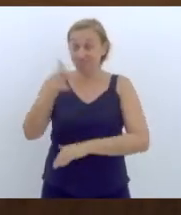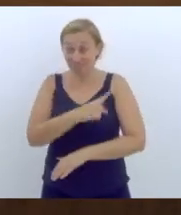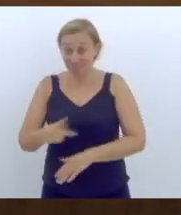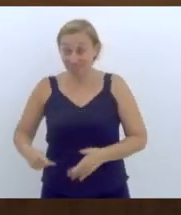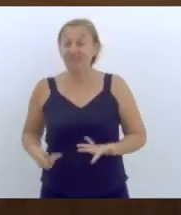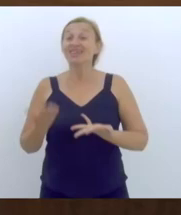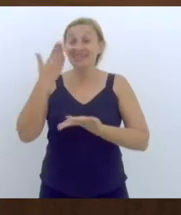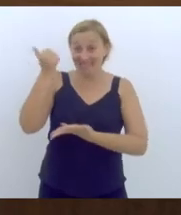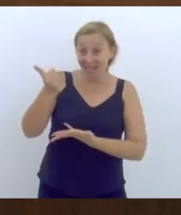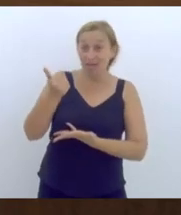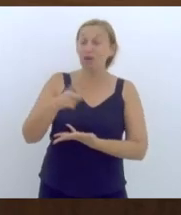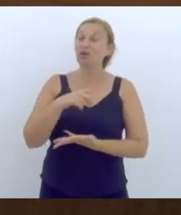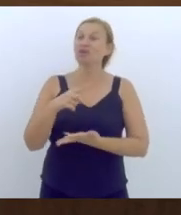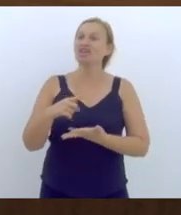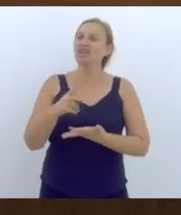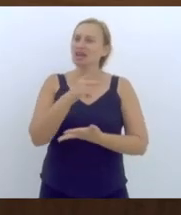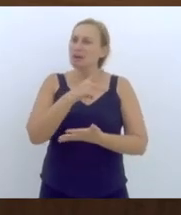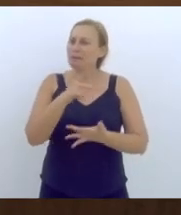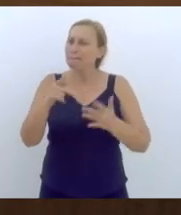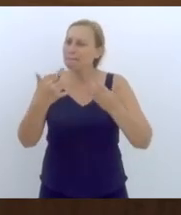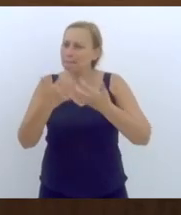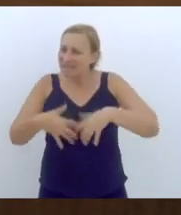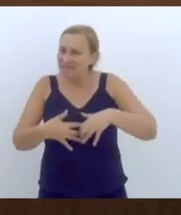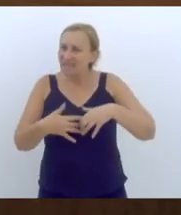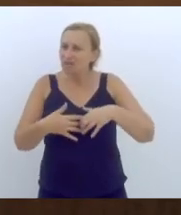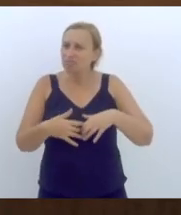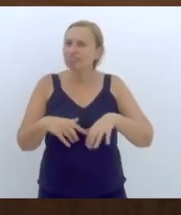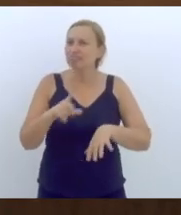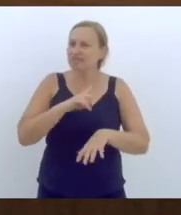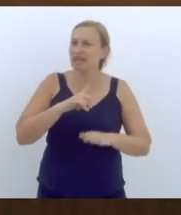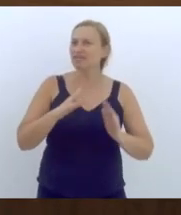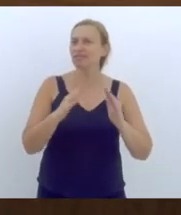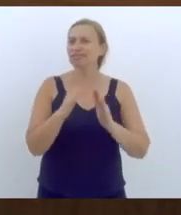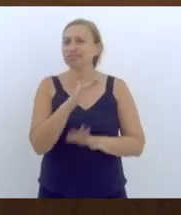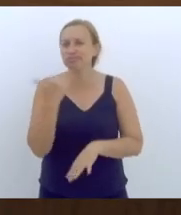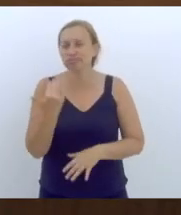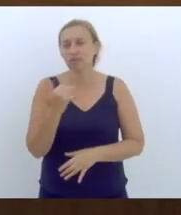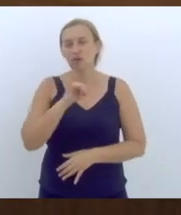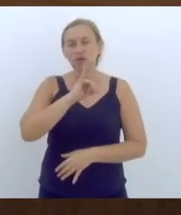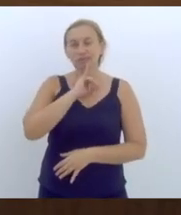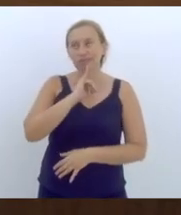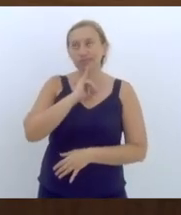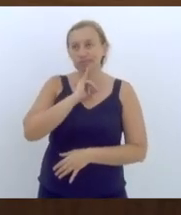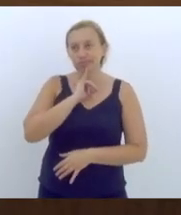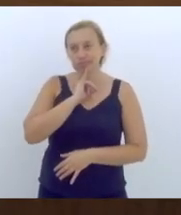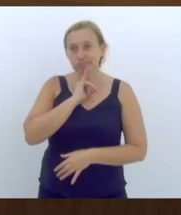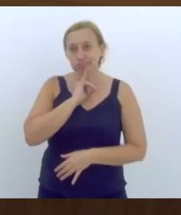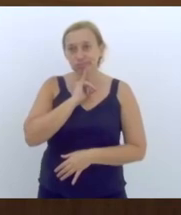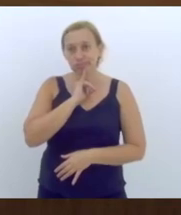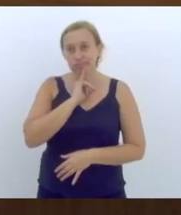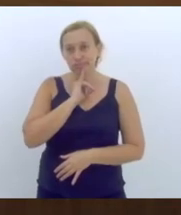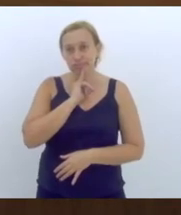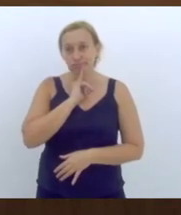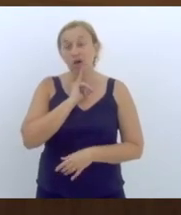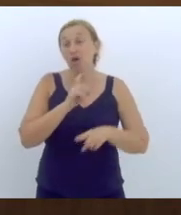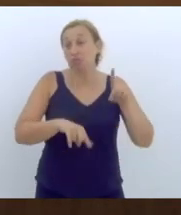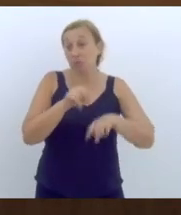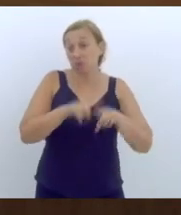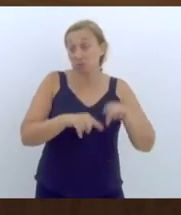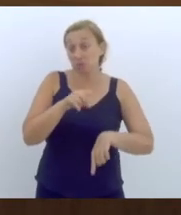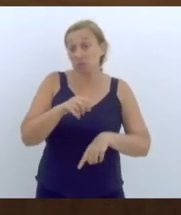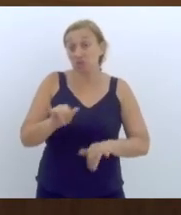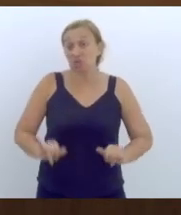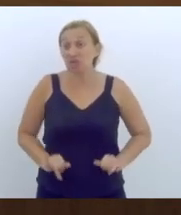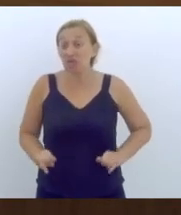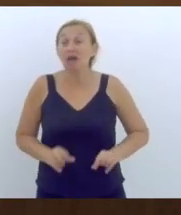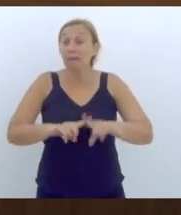foi em Petrópolis que nós tivemos a Casa da Morte, infelizmente, um equipamento de tortura. Mas também foi em Petrópolis